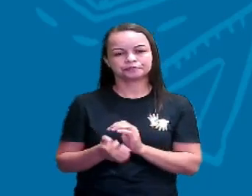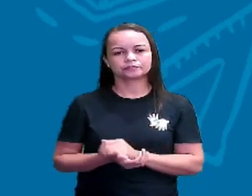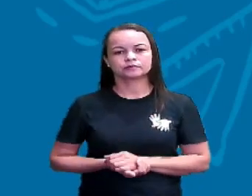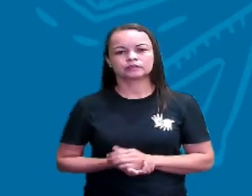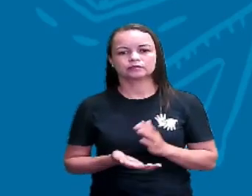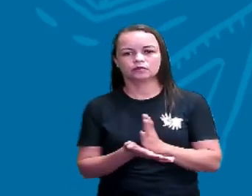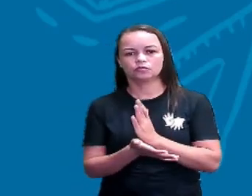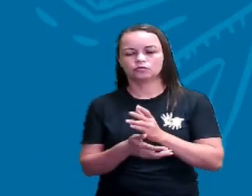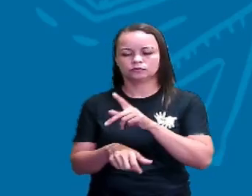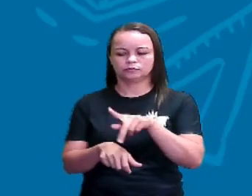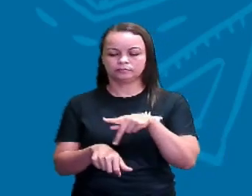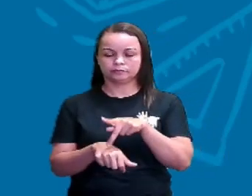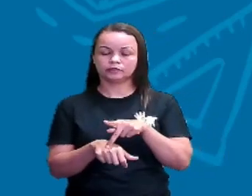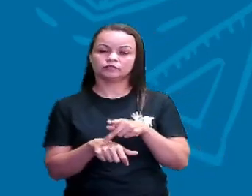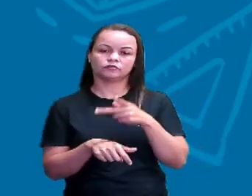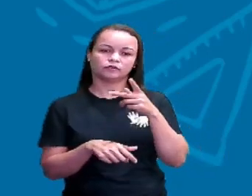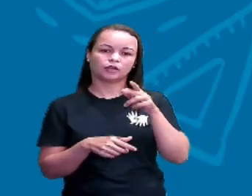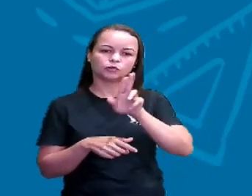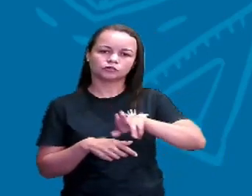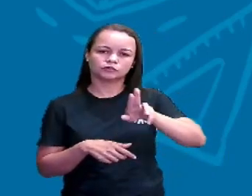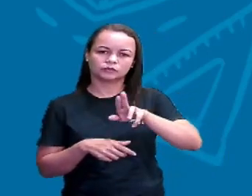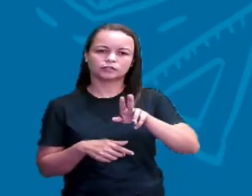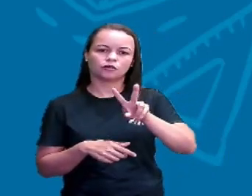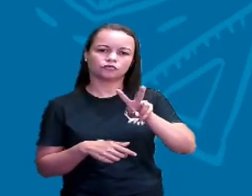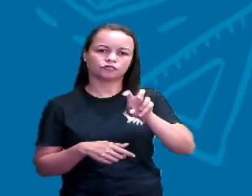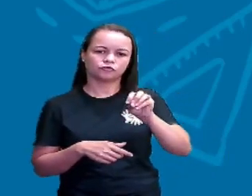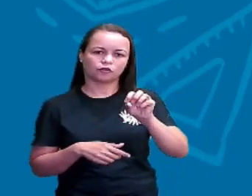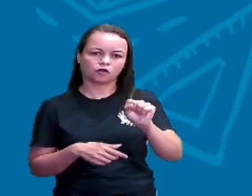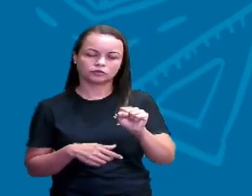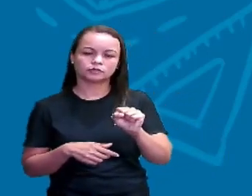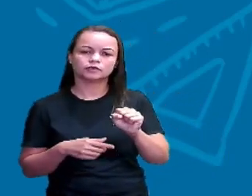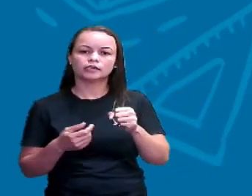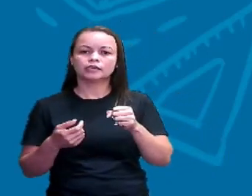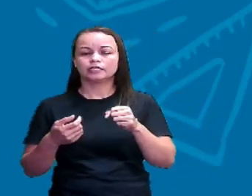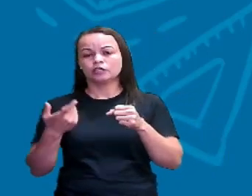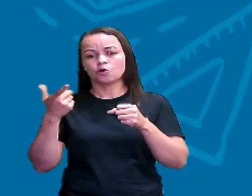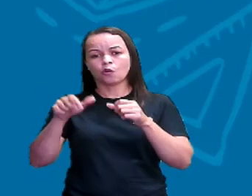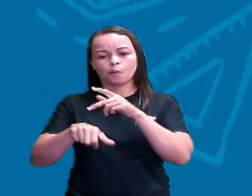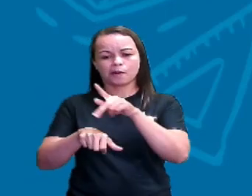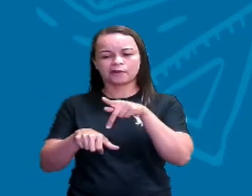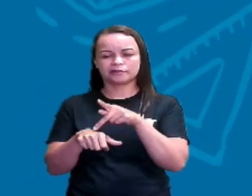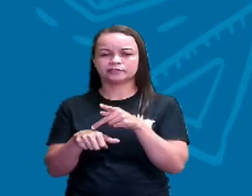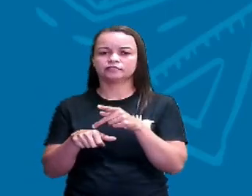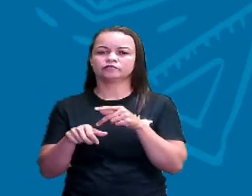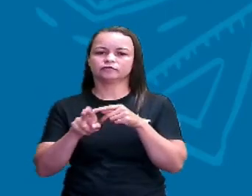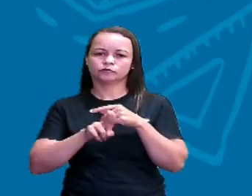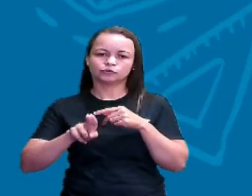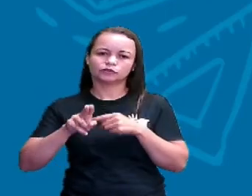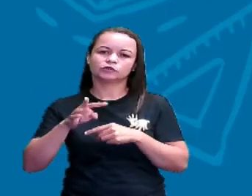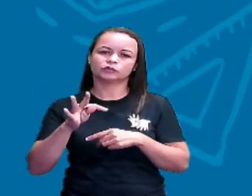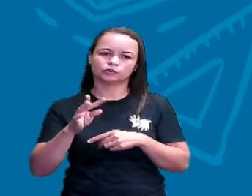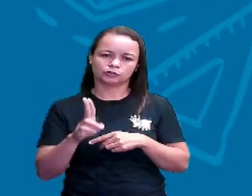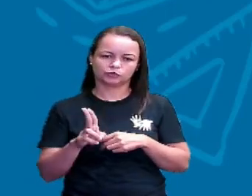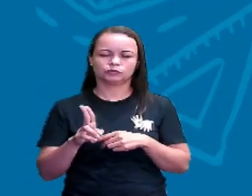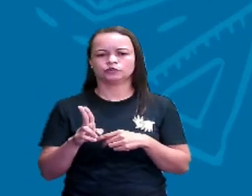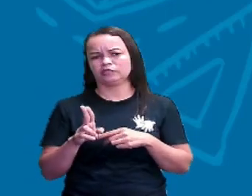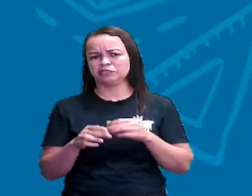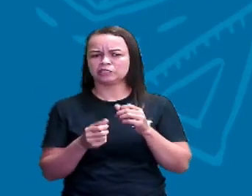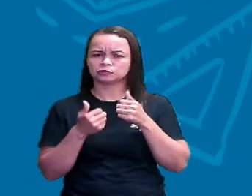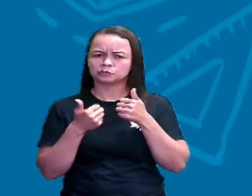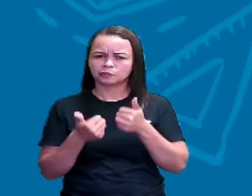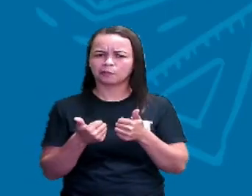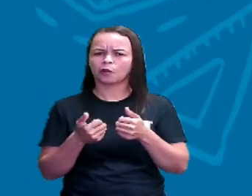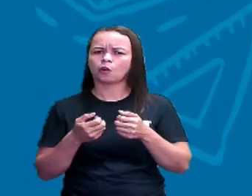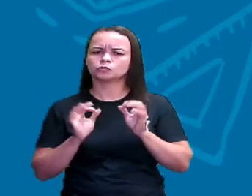alguns países a gente vai usar o vos, em outros países a gente vai usar o tu, e está tudo bem, está tudo certo, e a